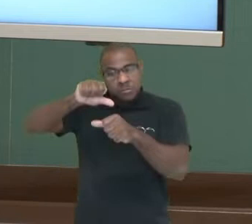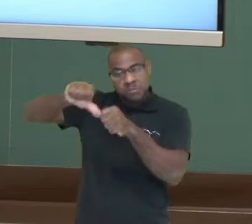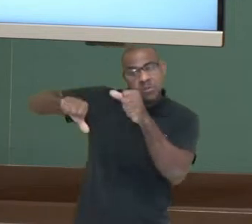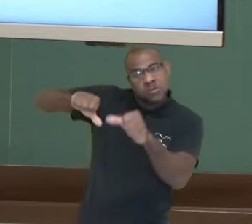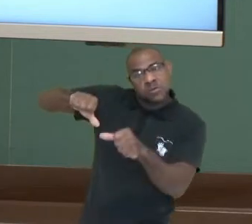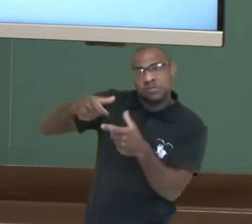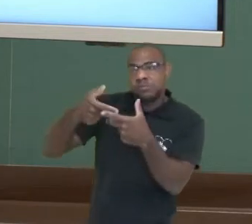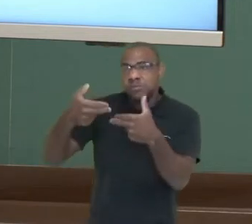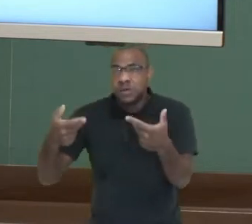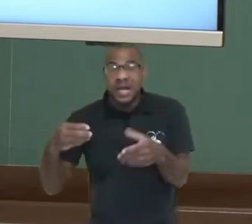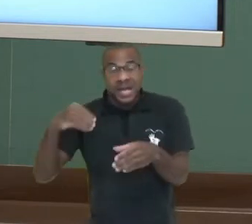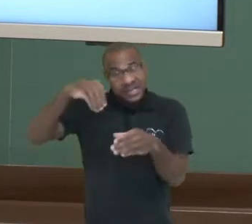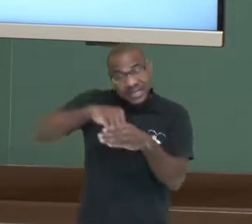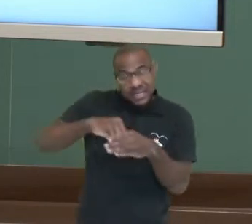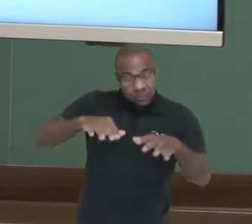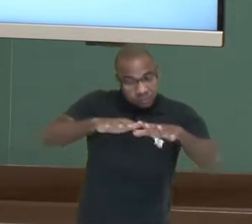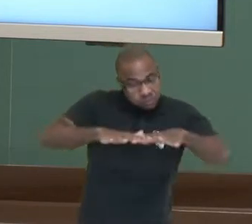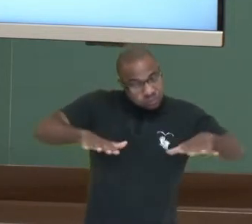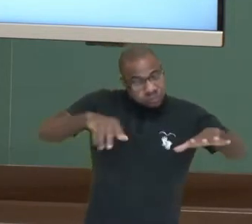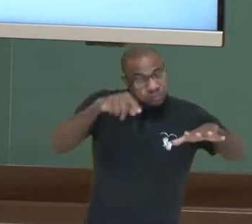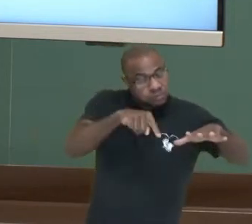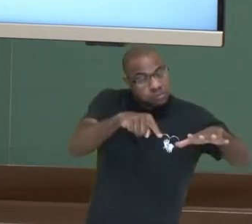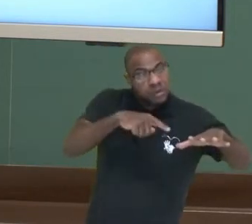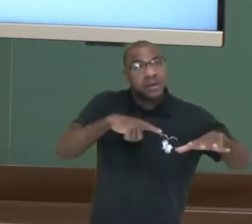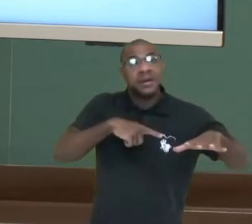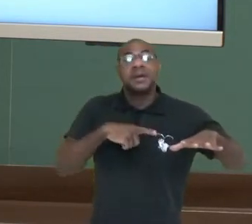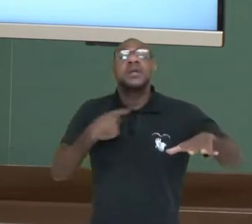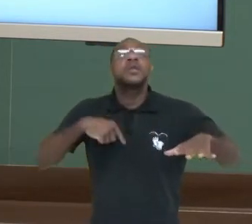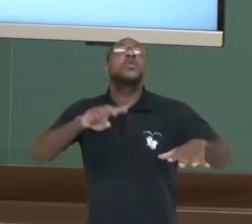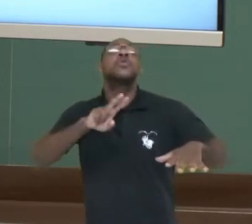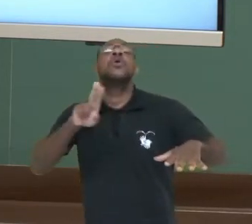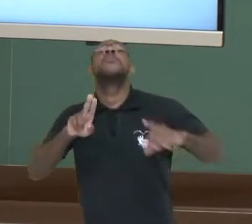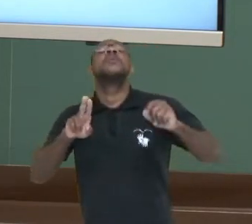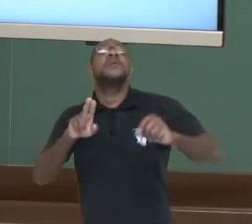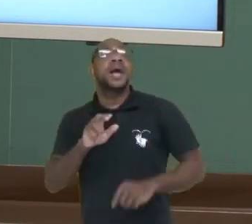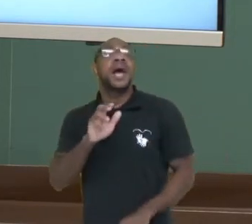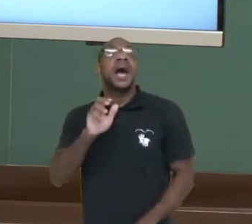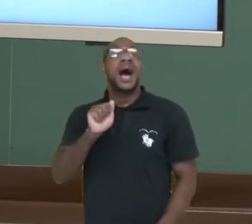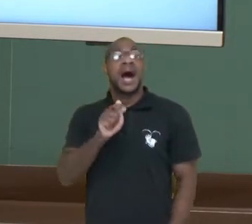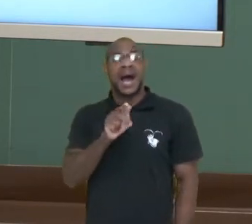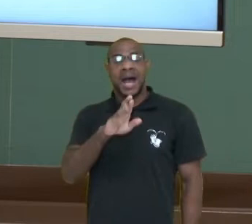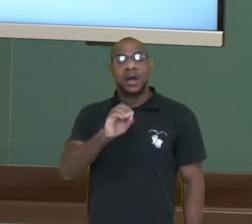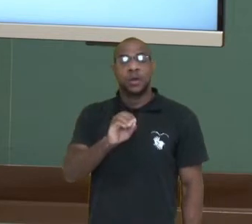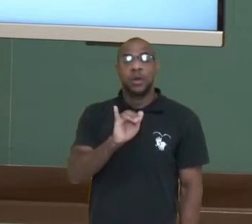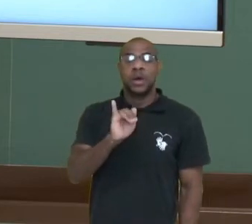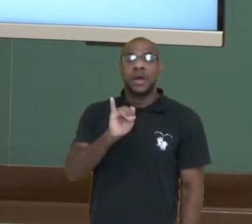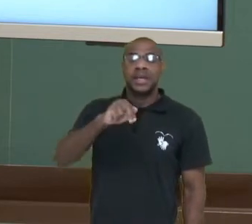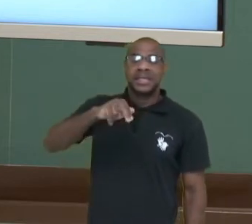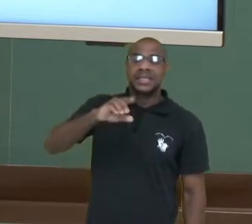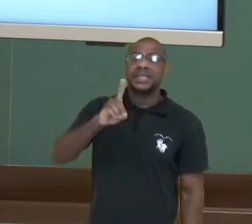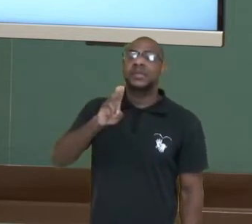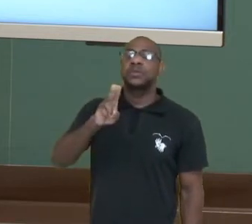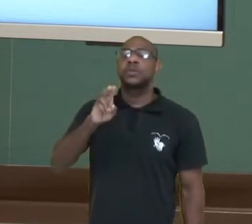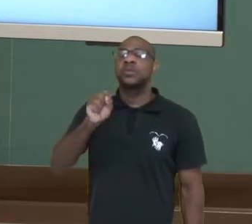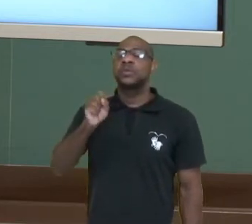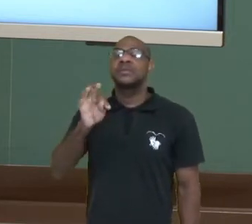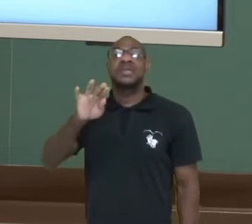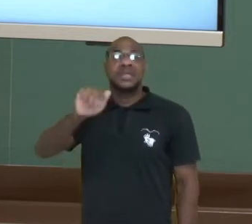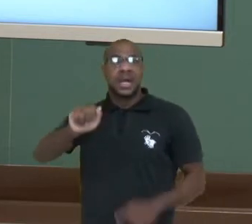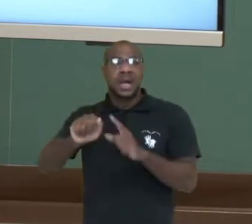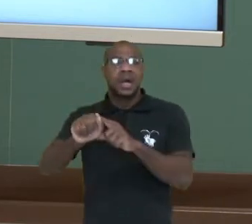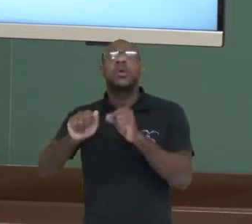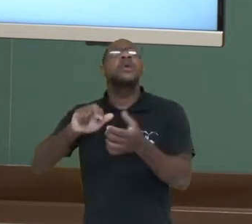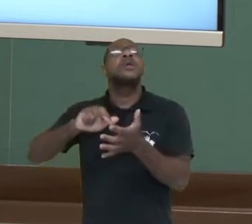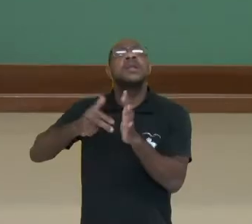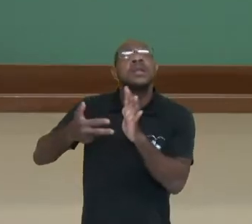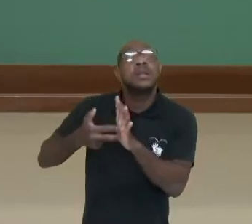campo, do meio onde ela está estabelecida ali, aí a gente chama de agroindústria. O que é mesmo então agroindústria? Ora,